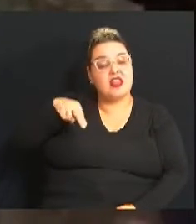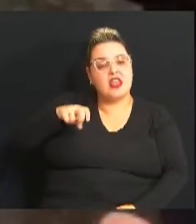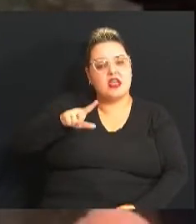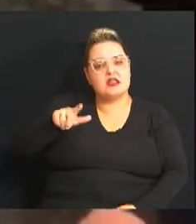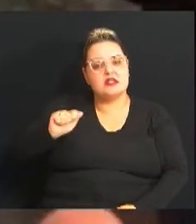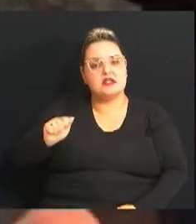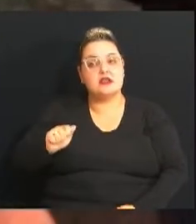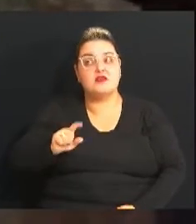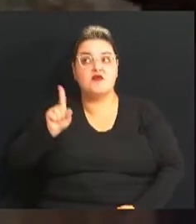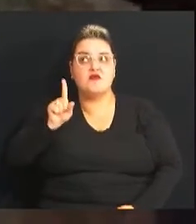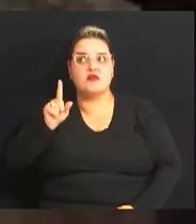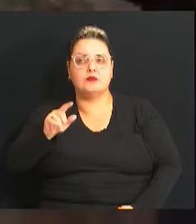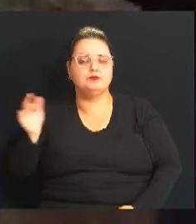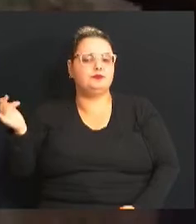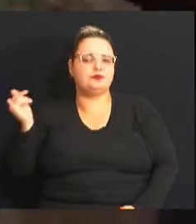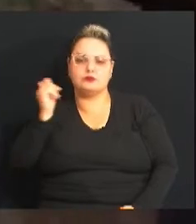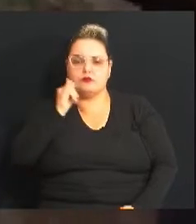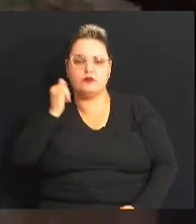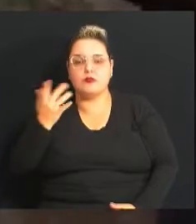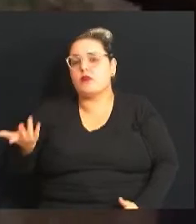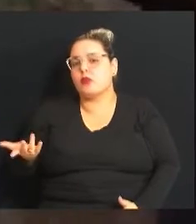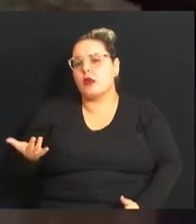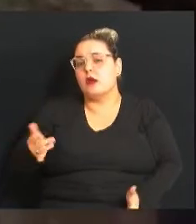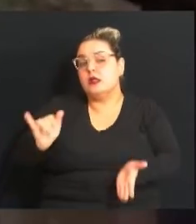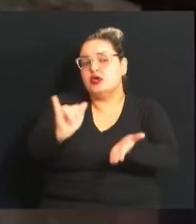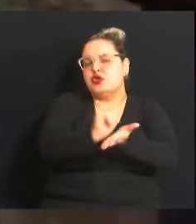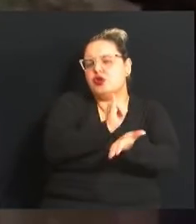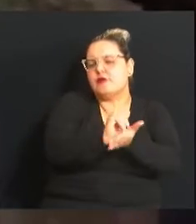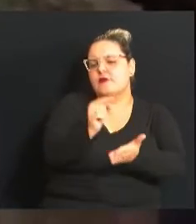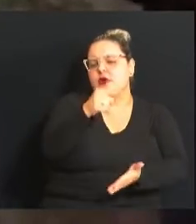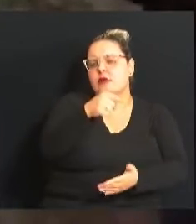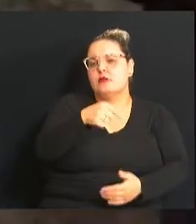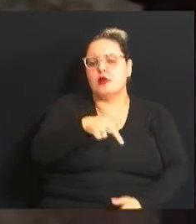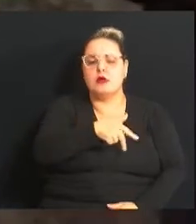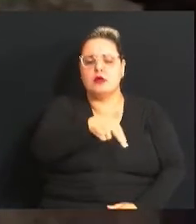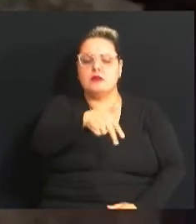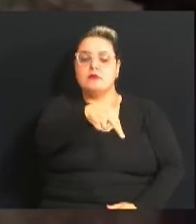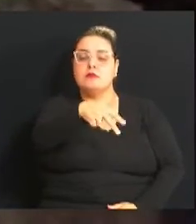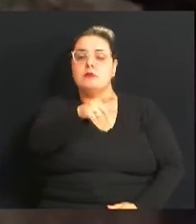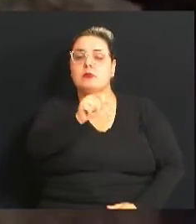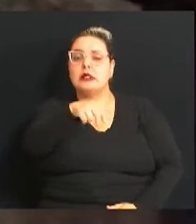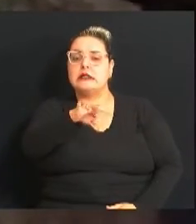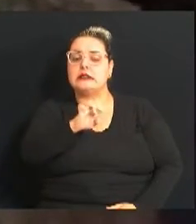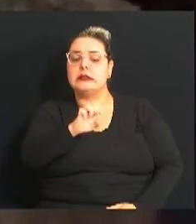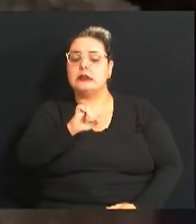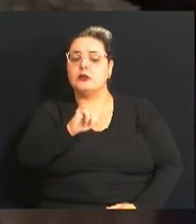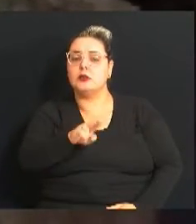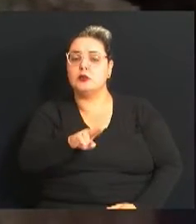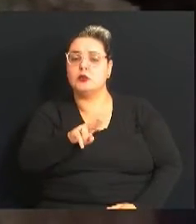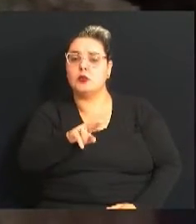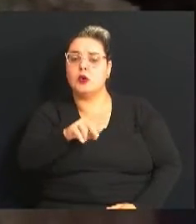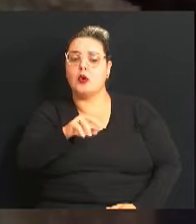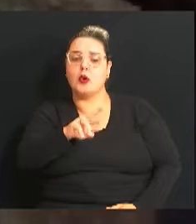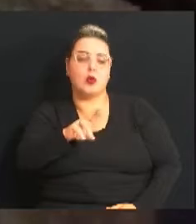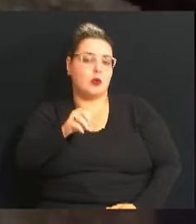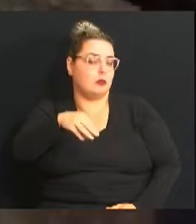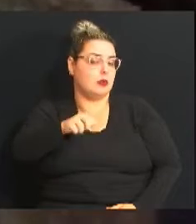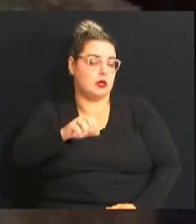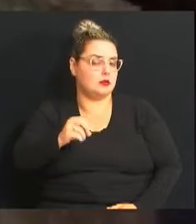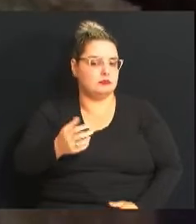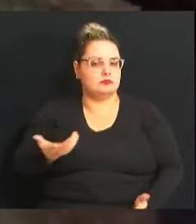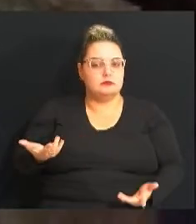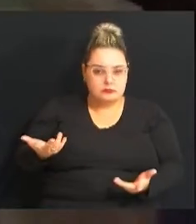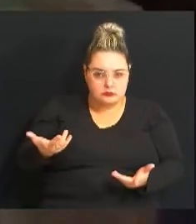View, eu vou caminhando até o Panteão Romano. Então, tudo isso nos trouxe